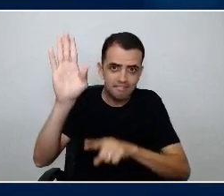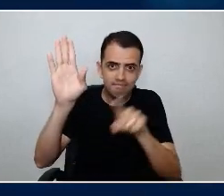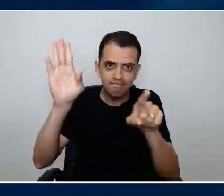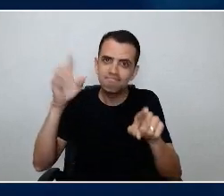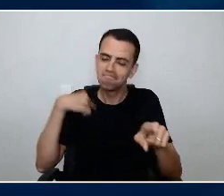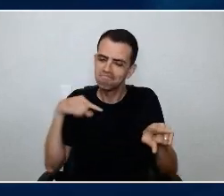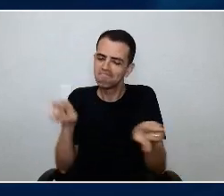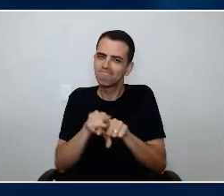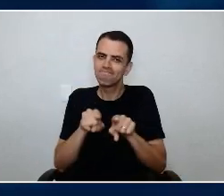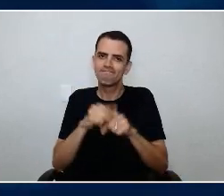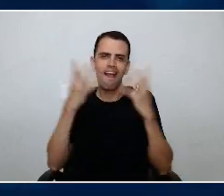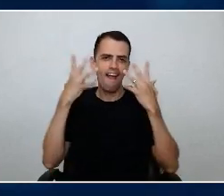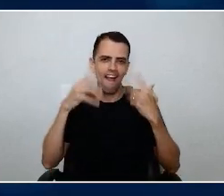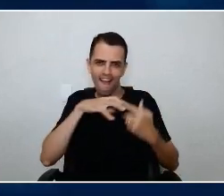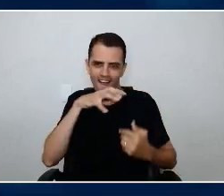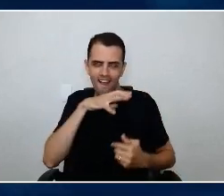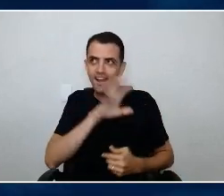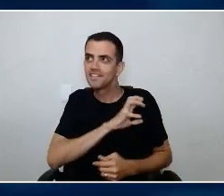amo